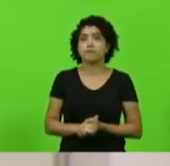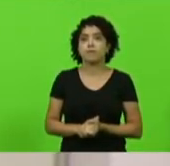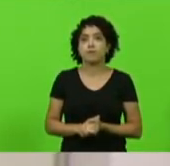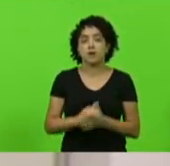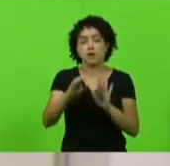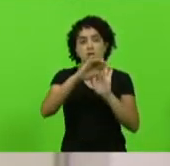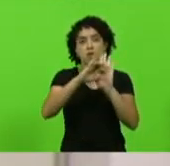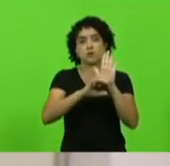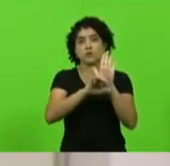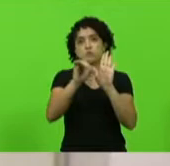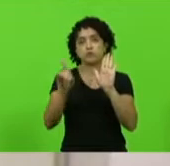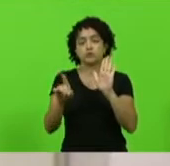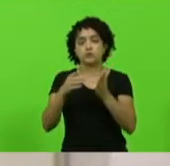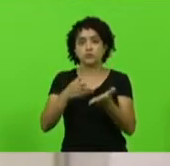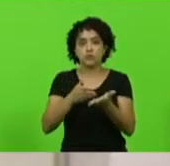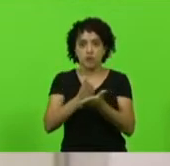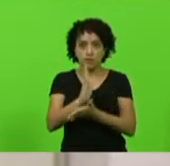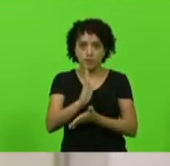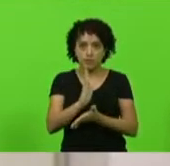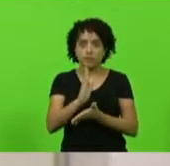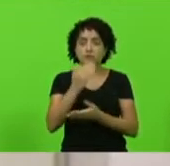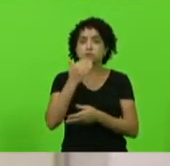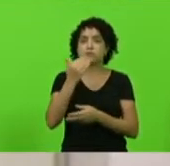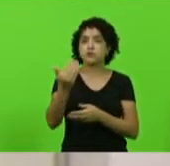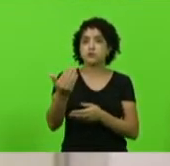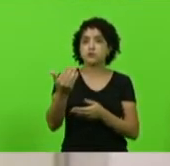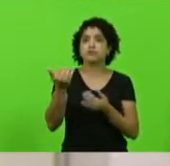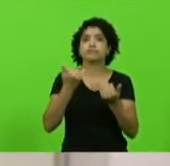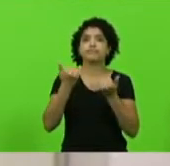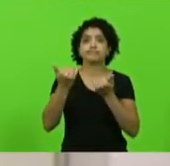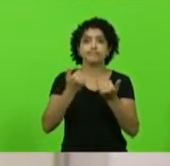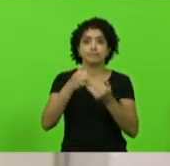do dia, foram aprovados o pedido de informação número